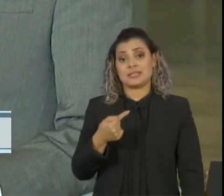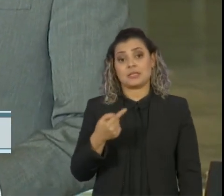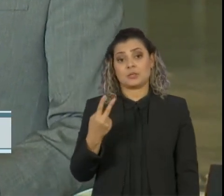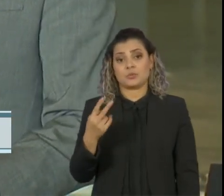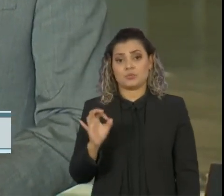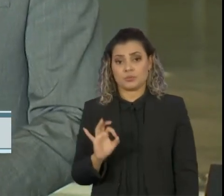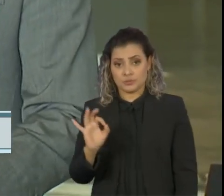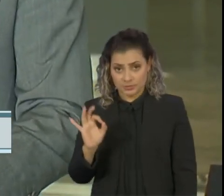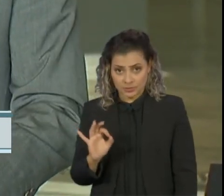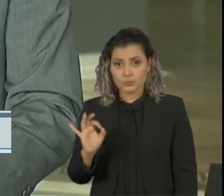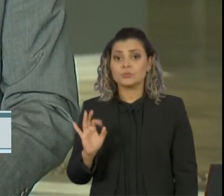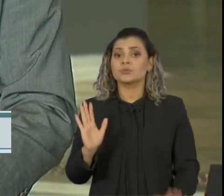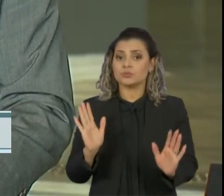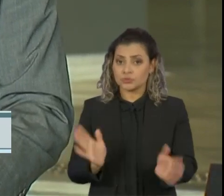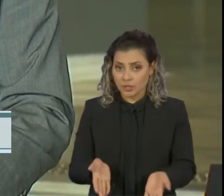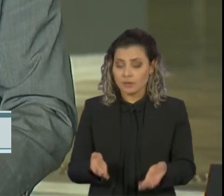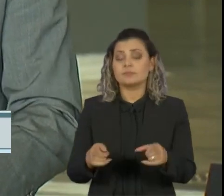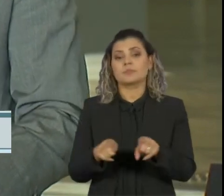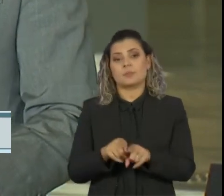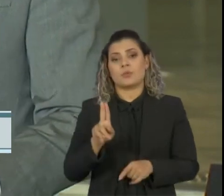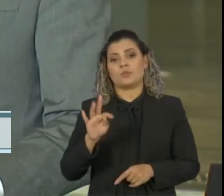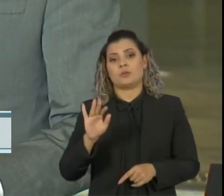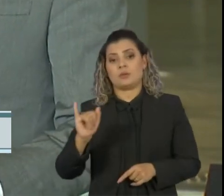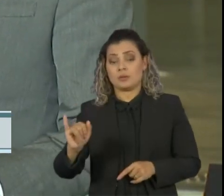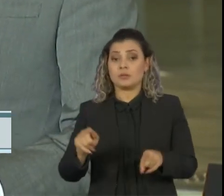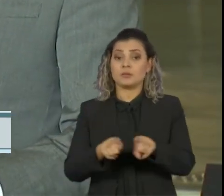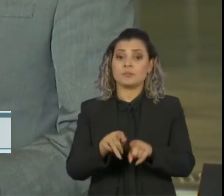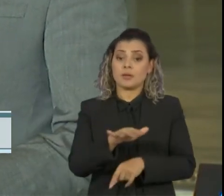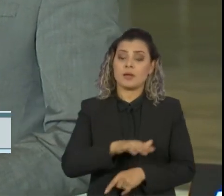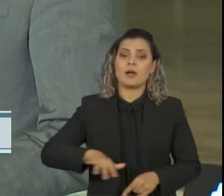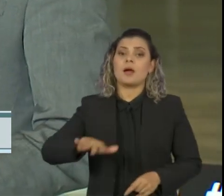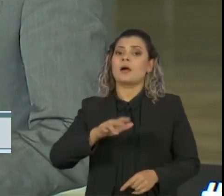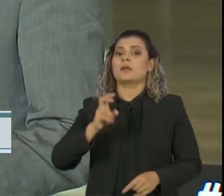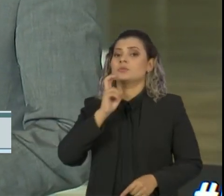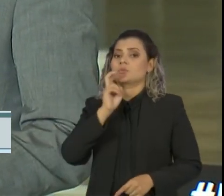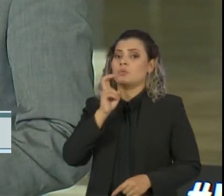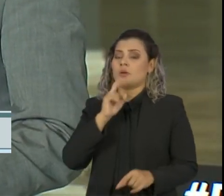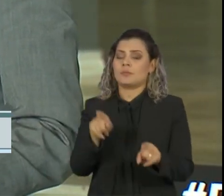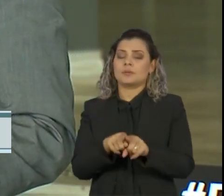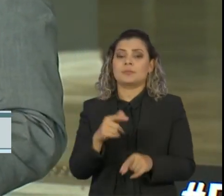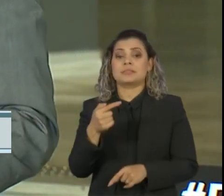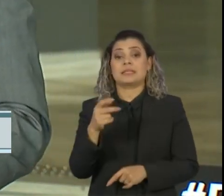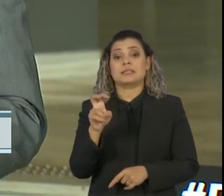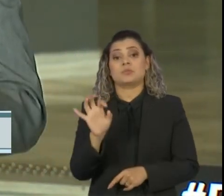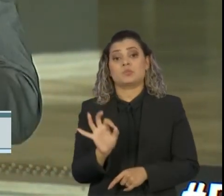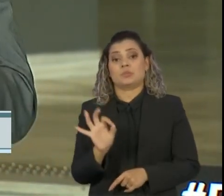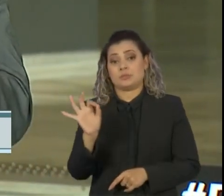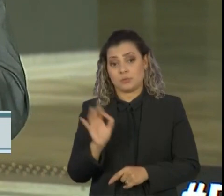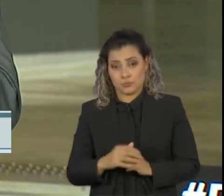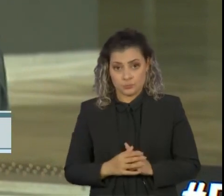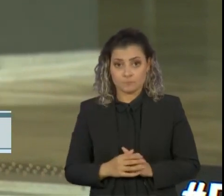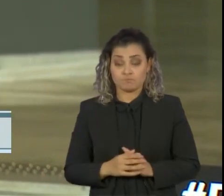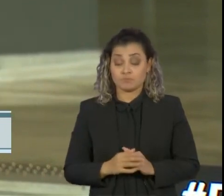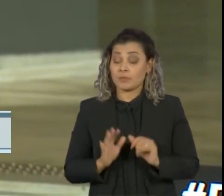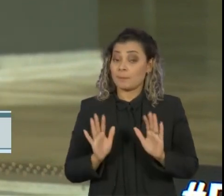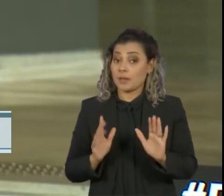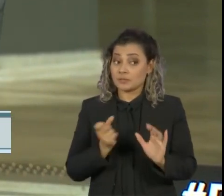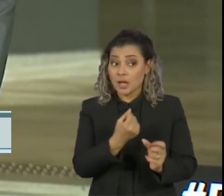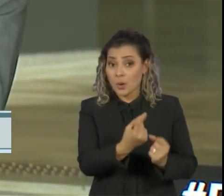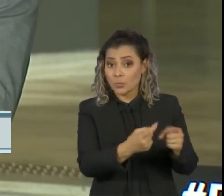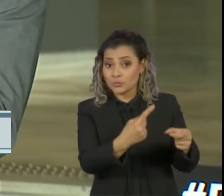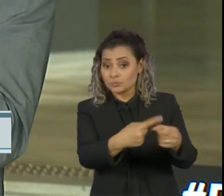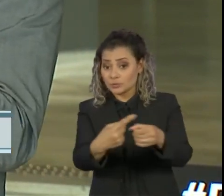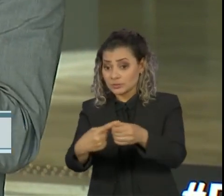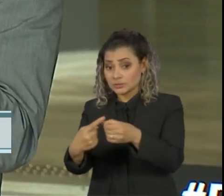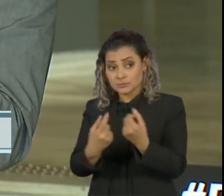72% de ocupação de leitos de UTI e a região de Sorocaba atinge 75%. Mas alguns municípios da